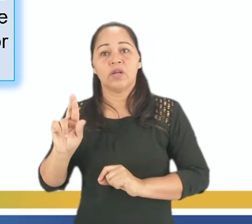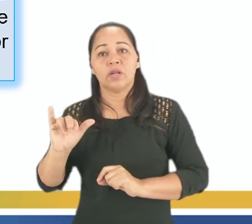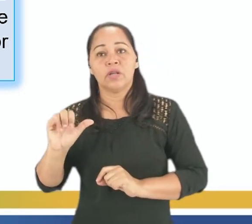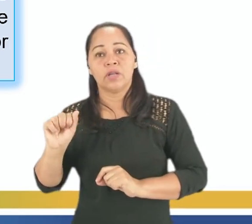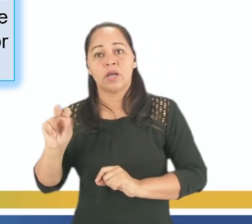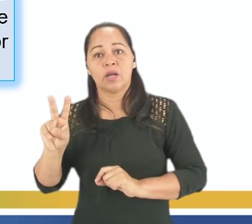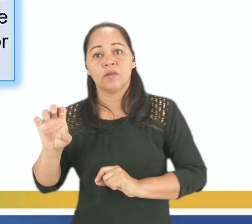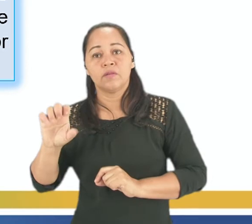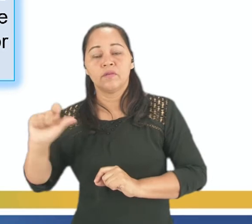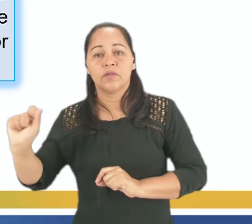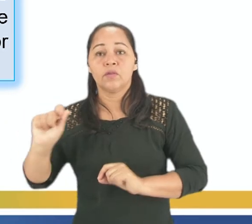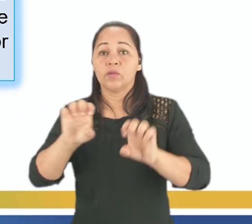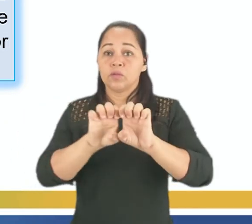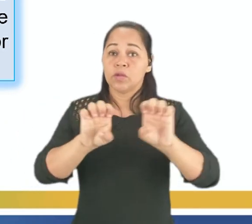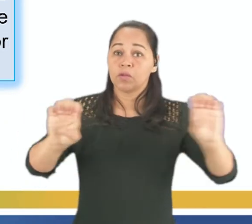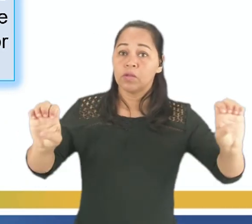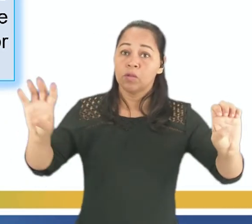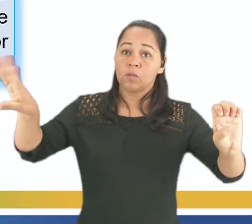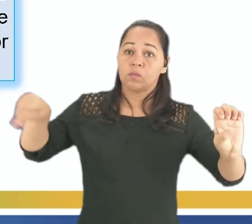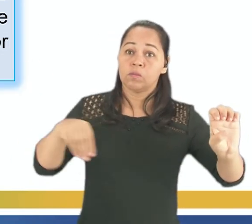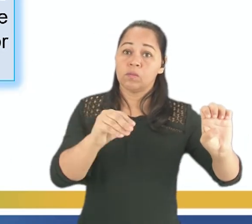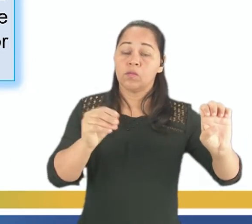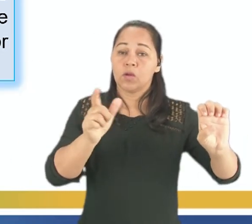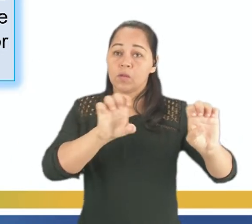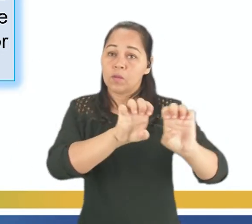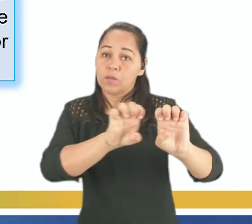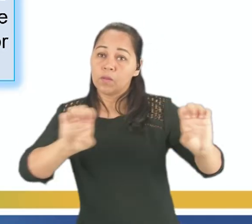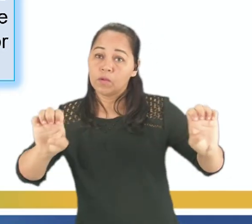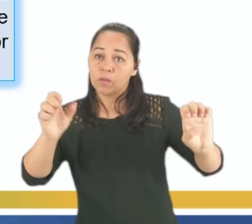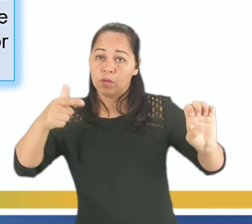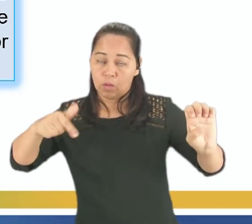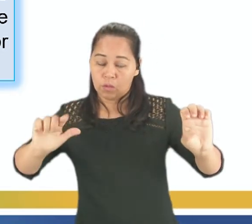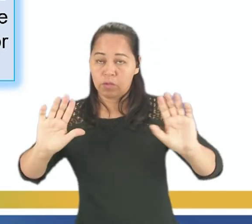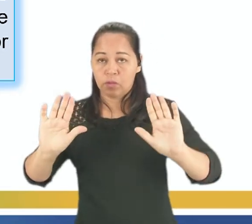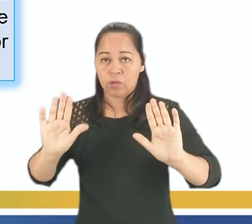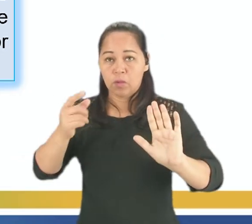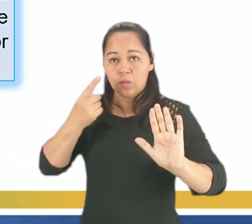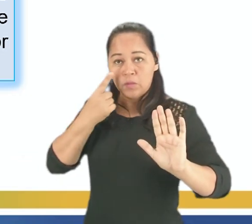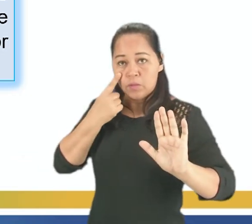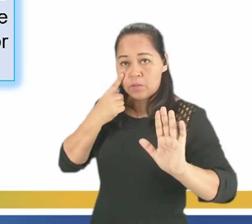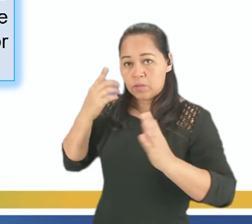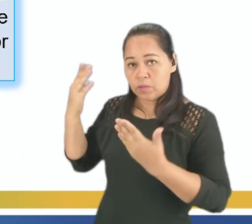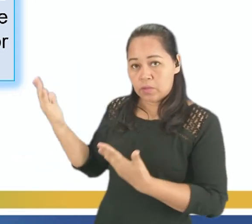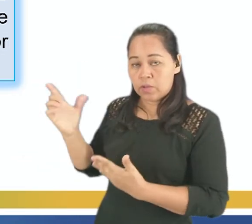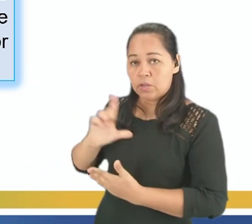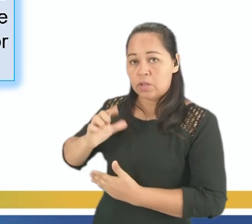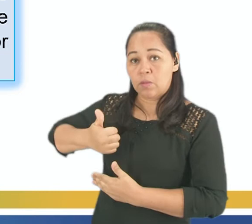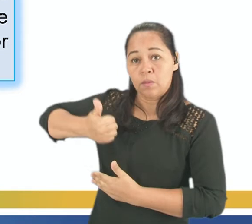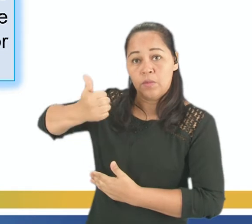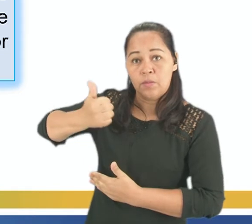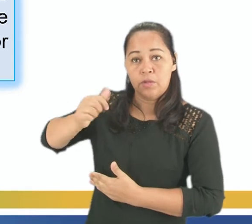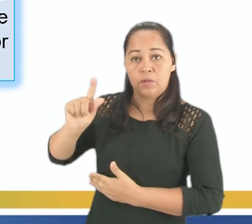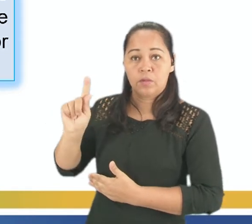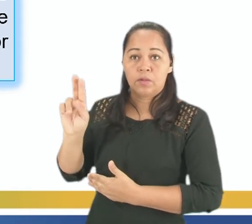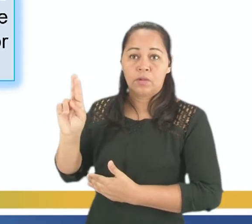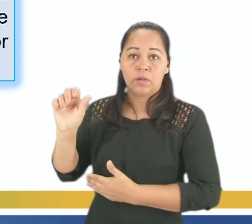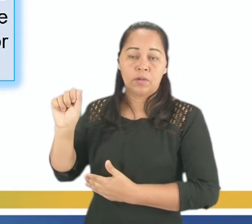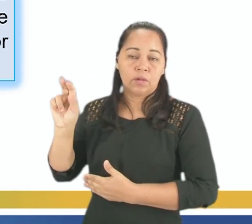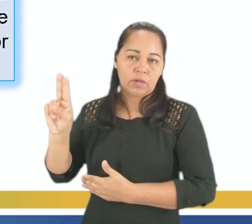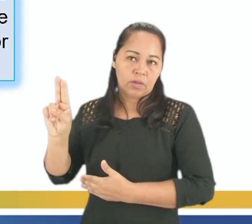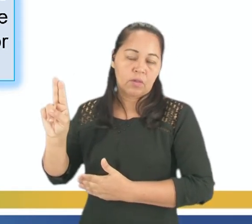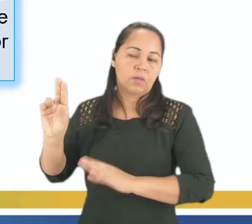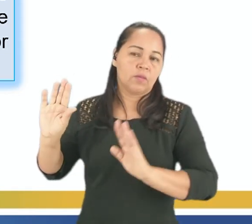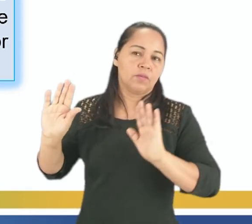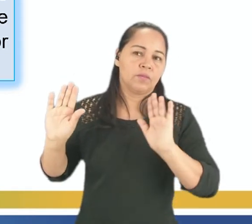substituir o resultado na outra equação do sistema, obtendo-se assim uma equação de primeiro grau. Resolvendo